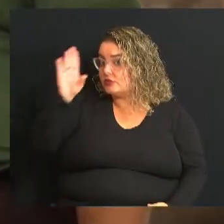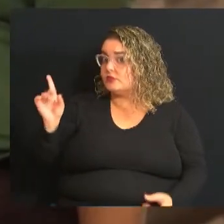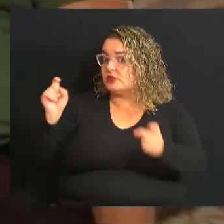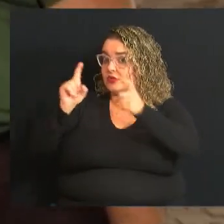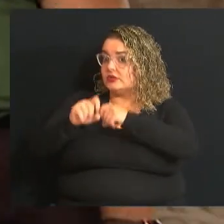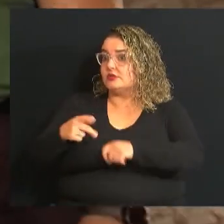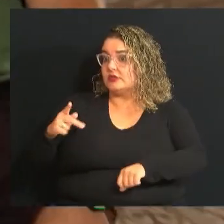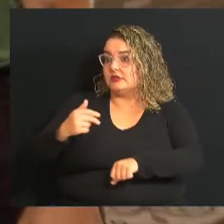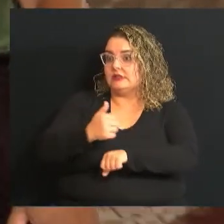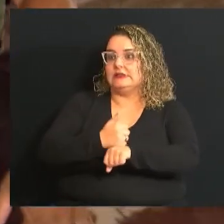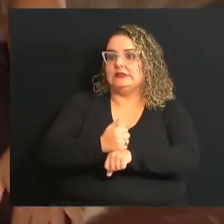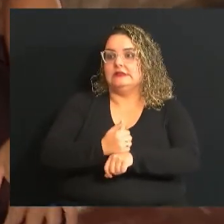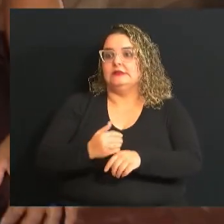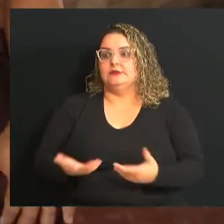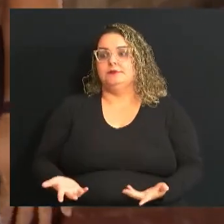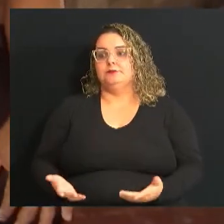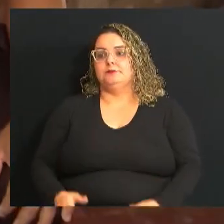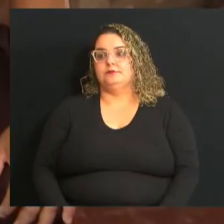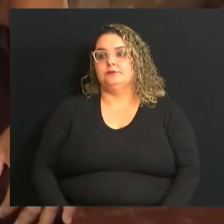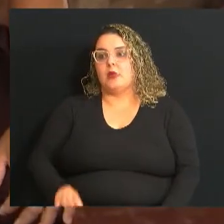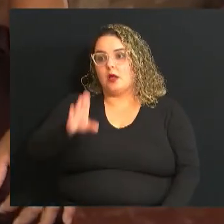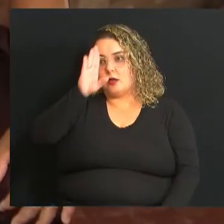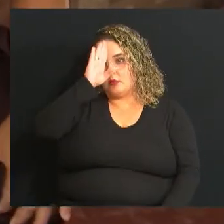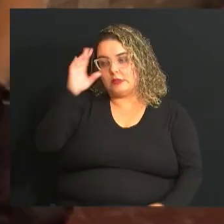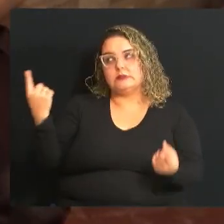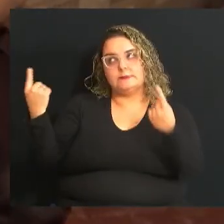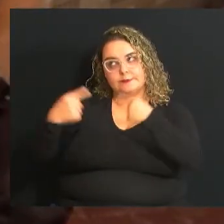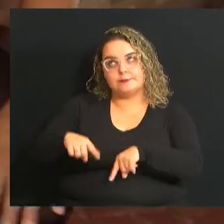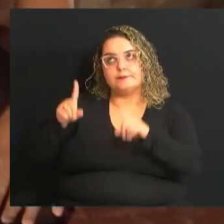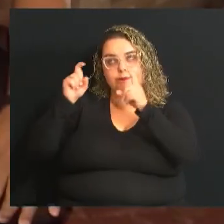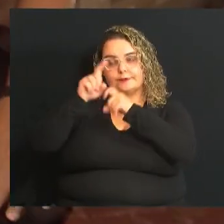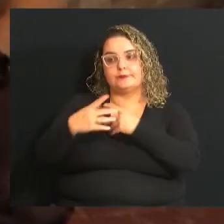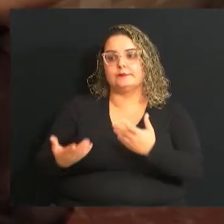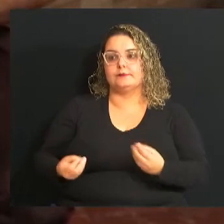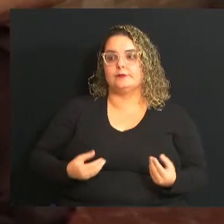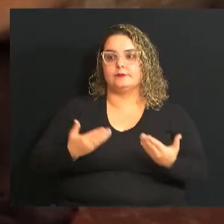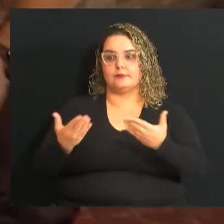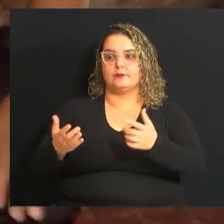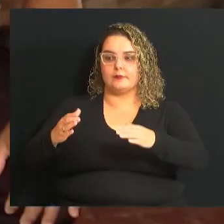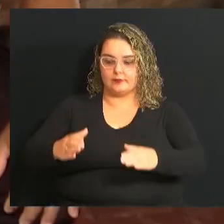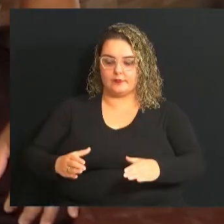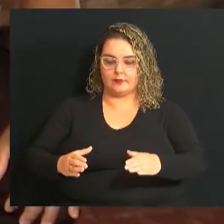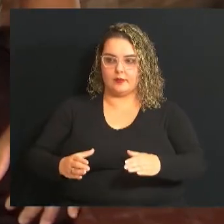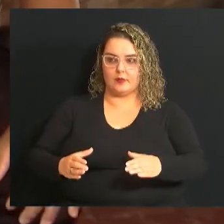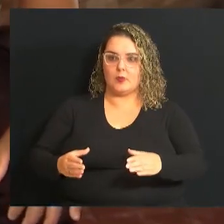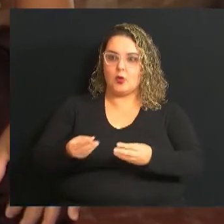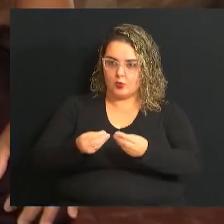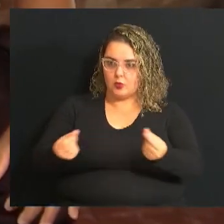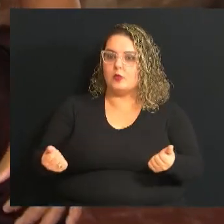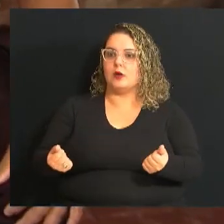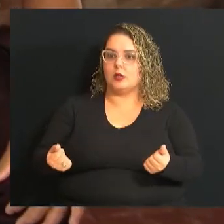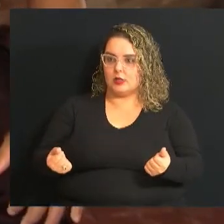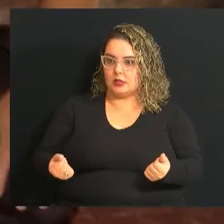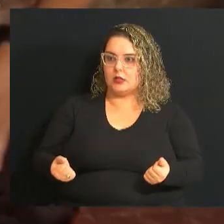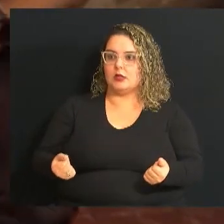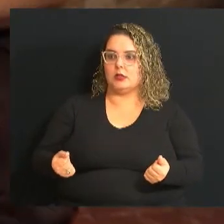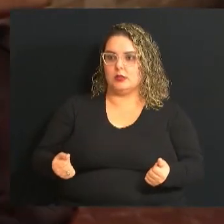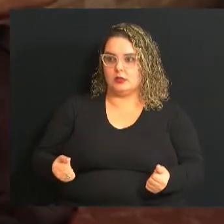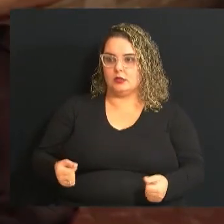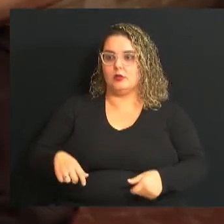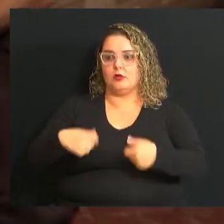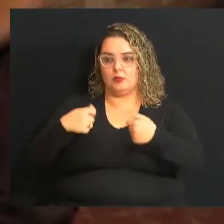como funciona isso? 7 dias, isso está disposto no artigo 49 do Código de Defesa do Consumidor, nós chamamos de